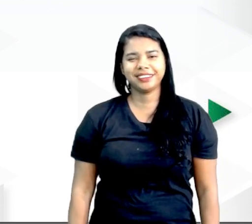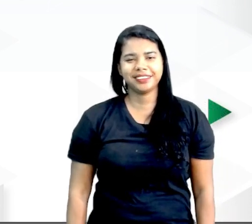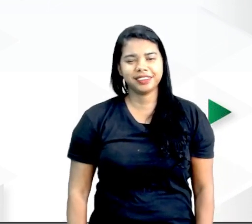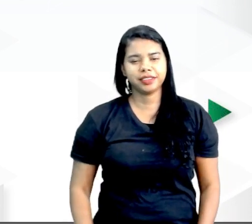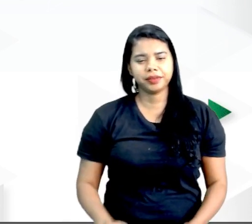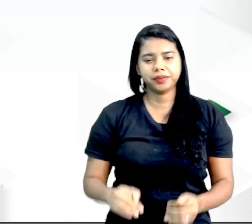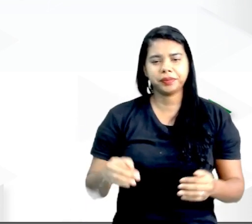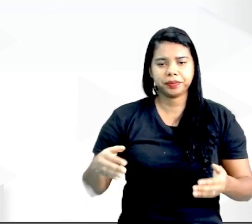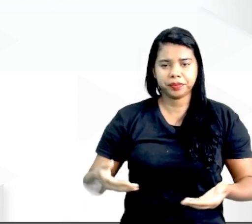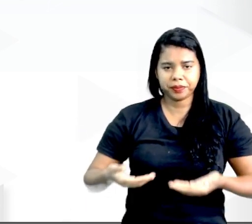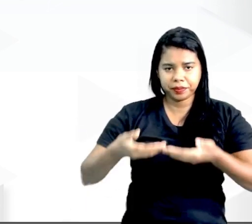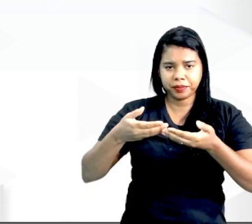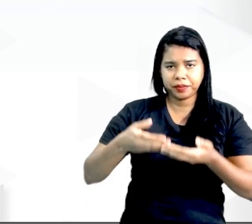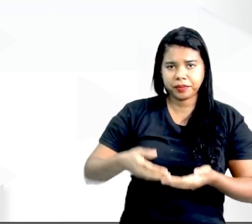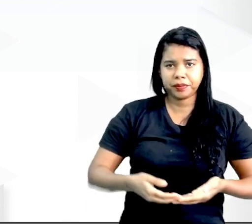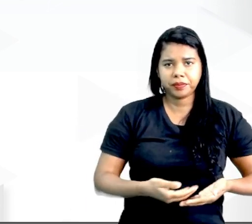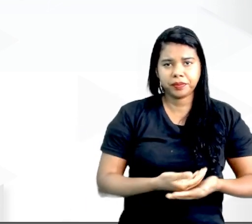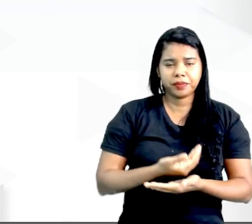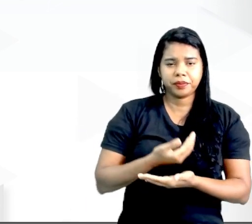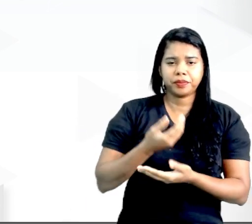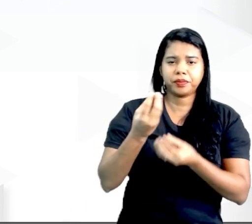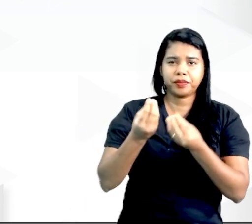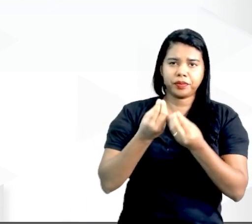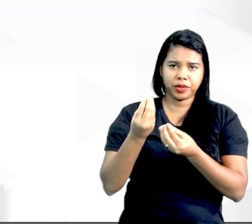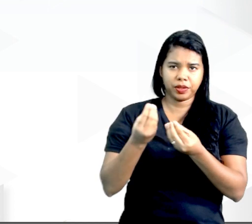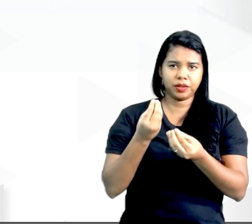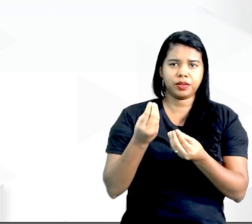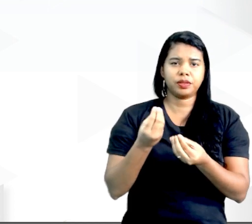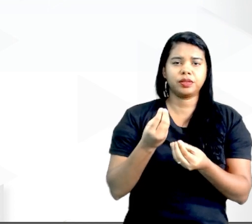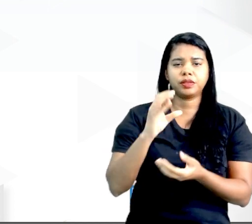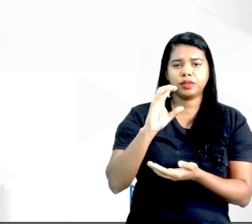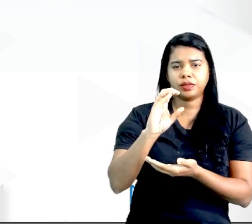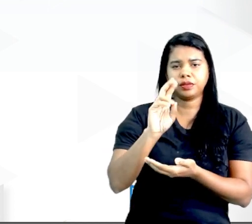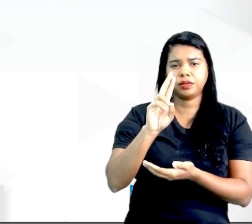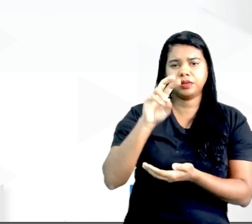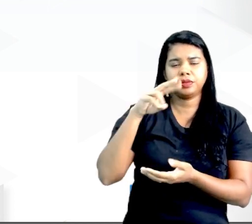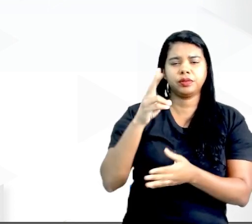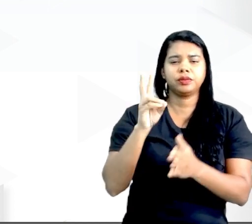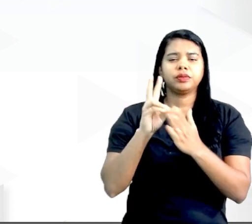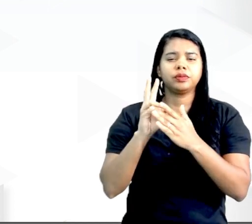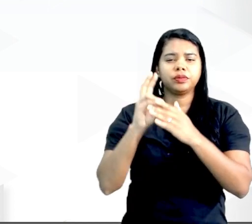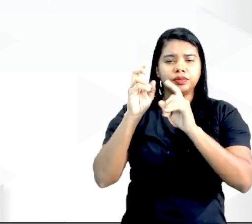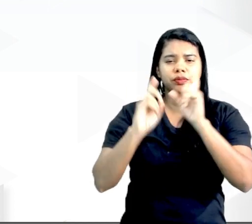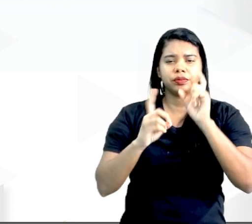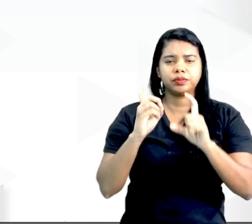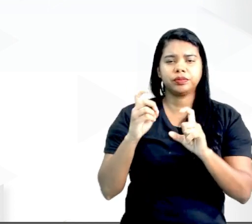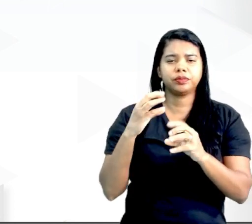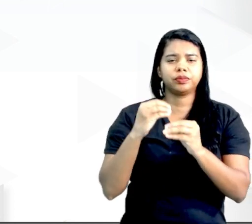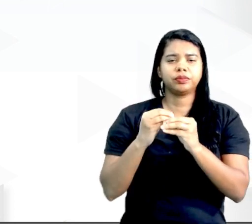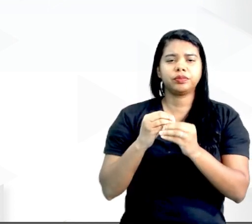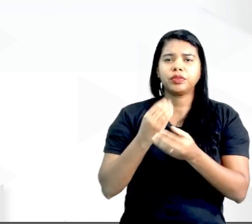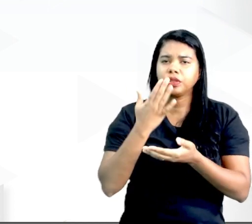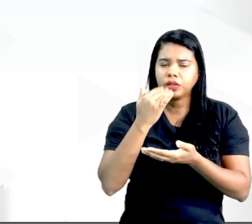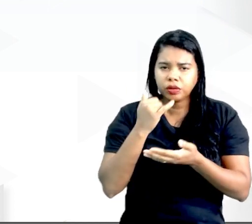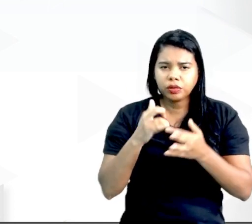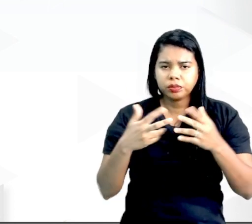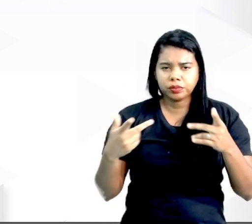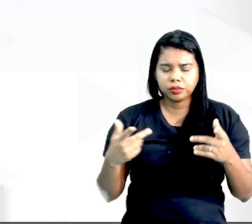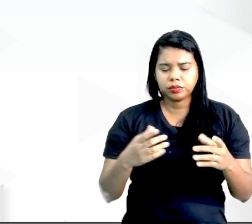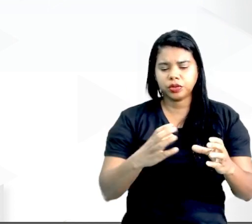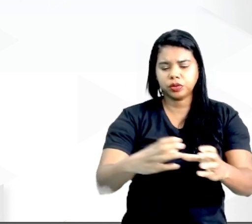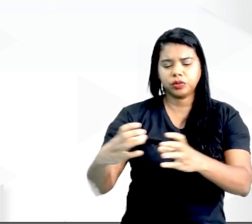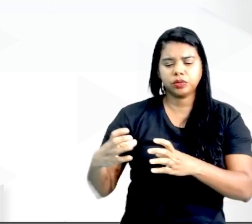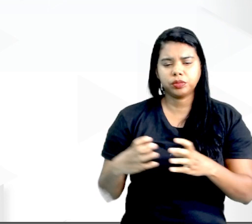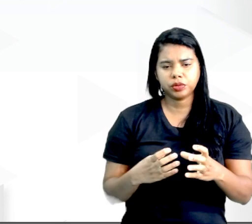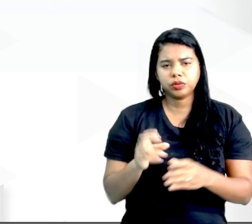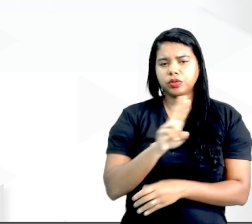cuia e a sua é uma expressão indígena que significa recipiente onde se cabe muitas unidades.